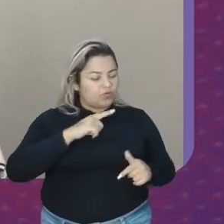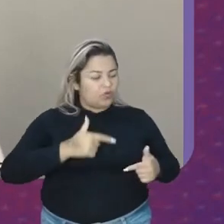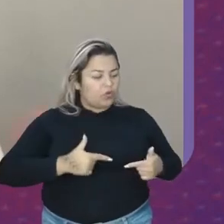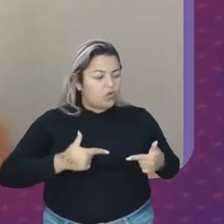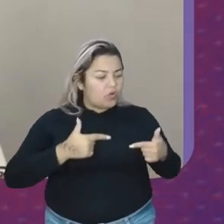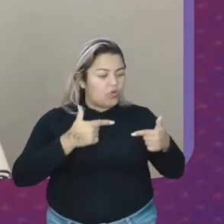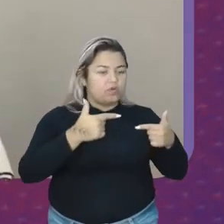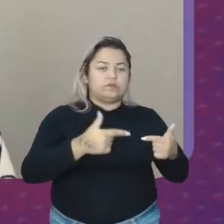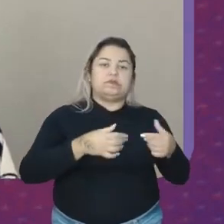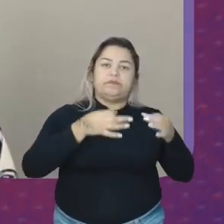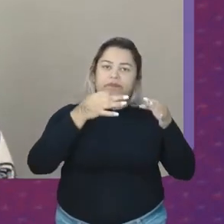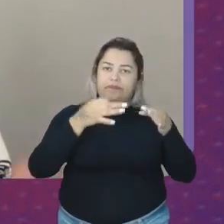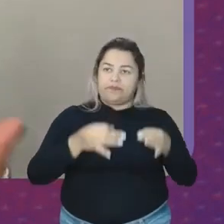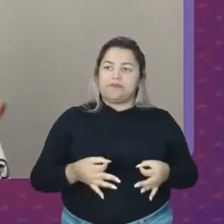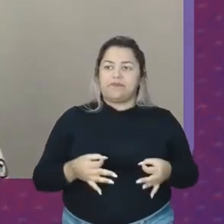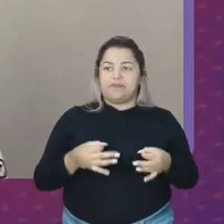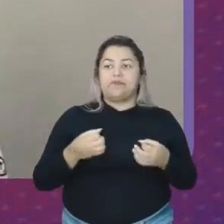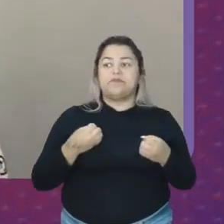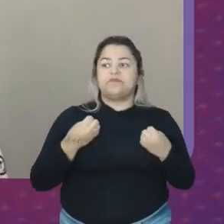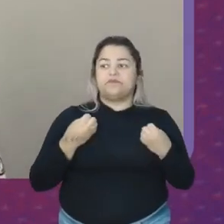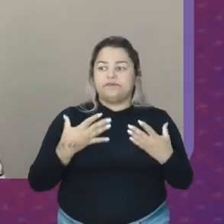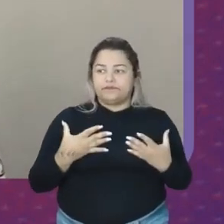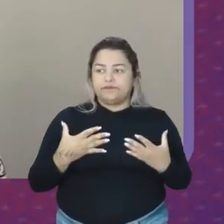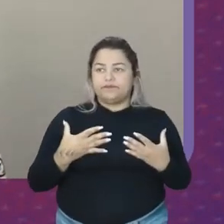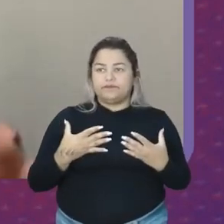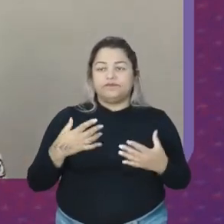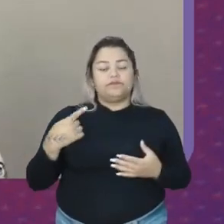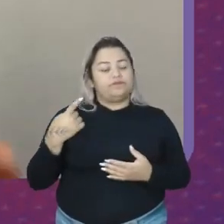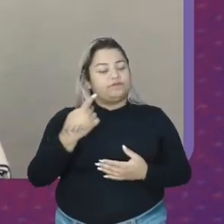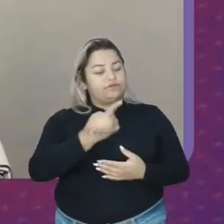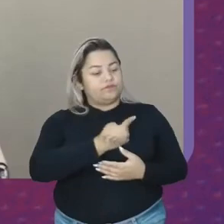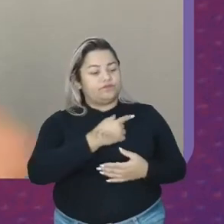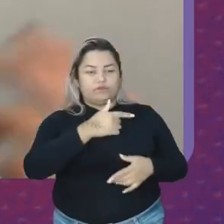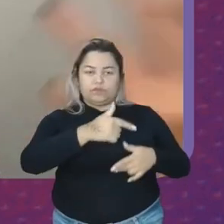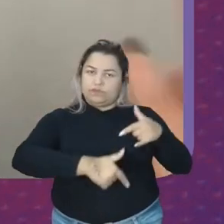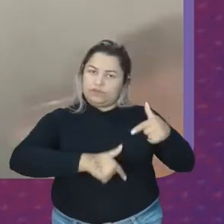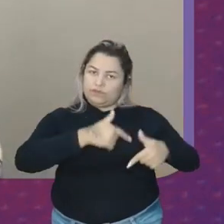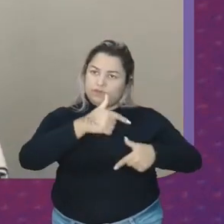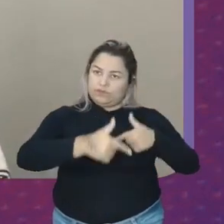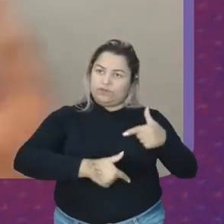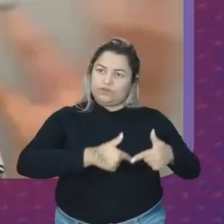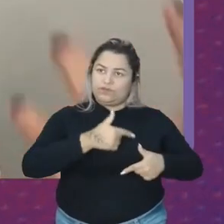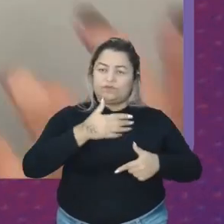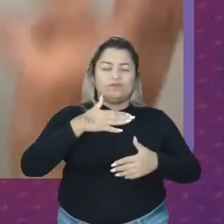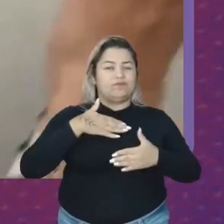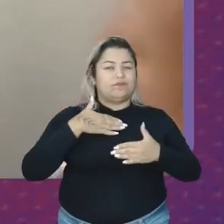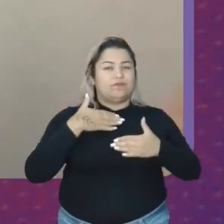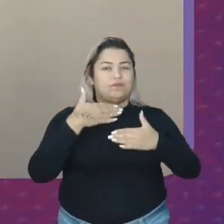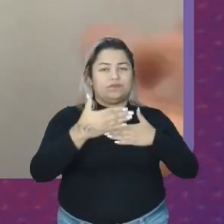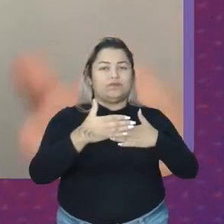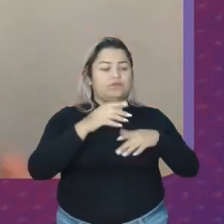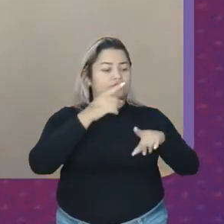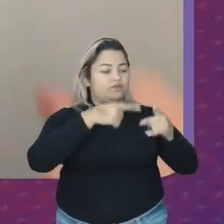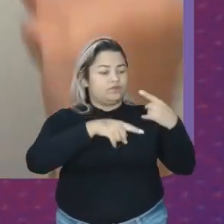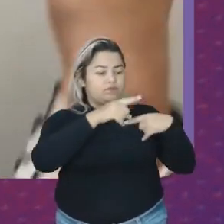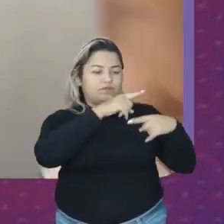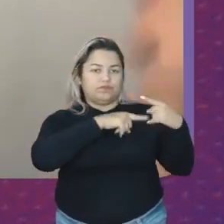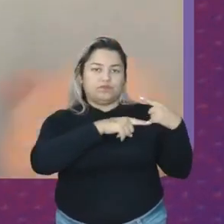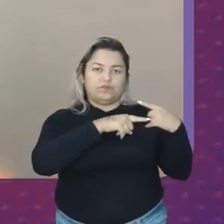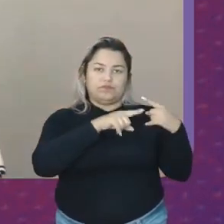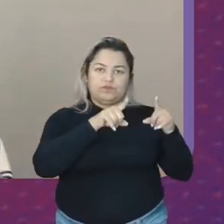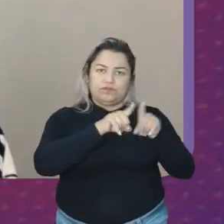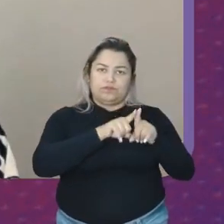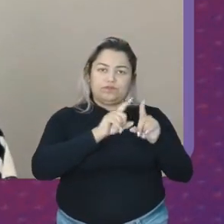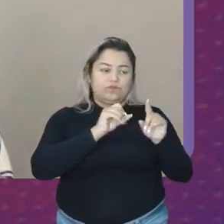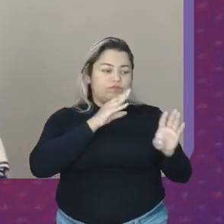desafiado positivamente, porque o nosso trabalho é, além desta construção coletiva, no sentido de